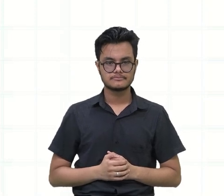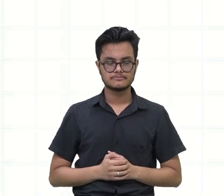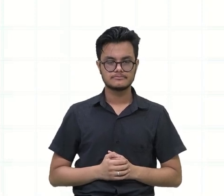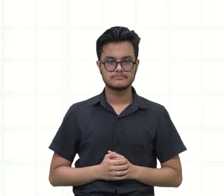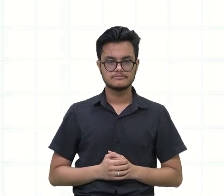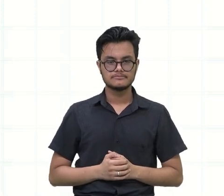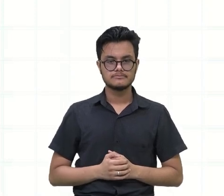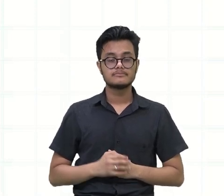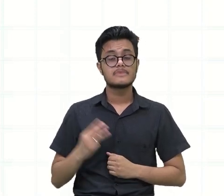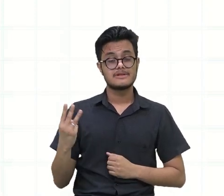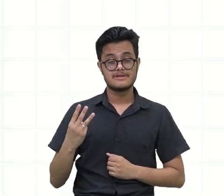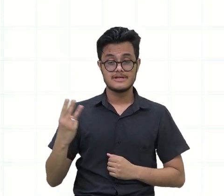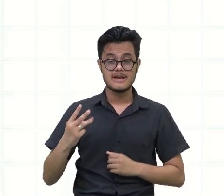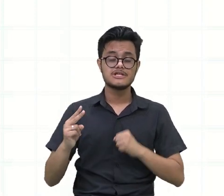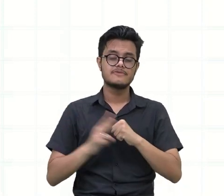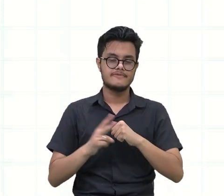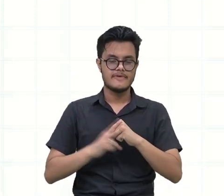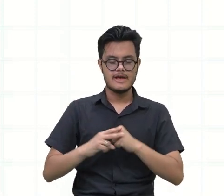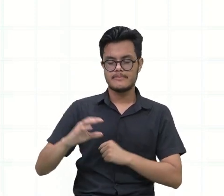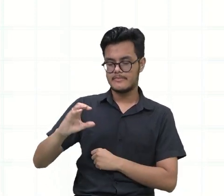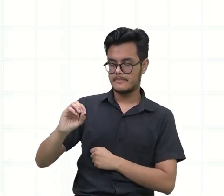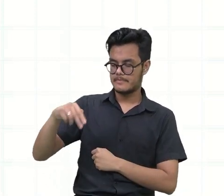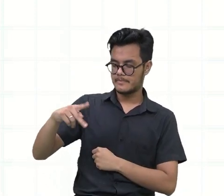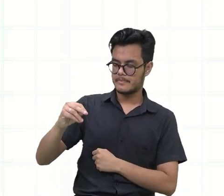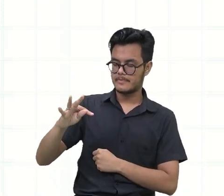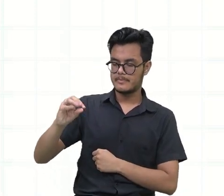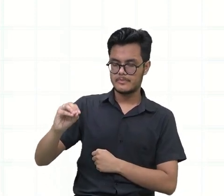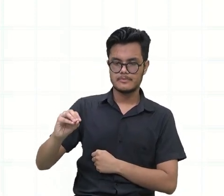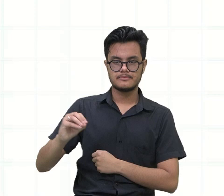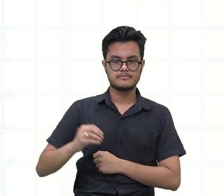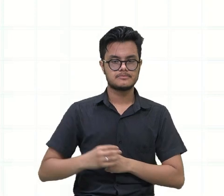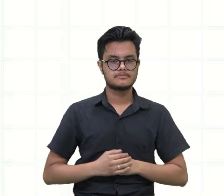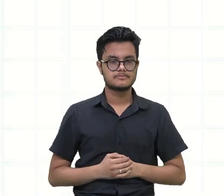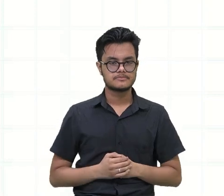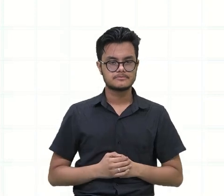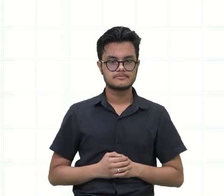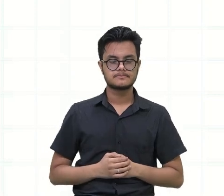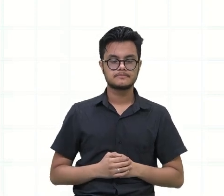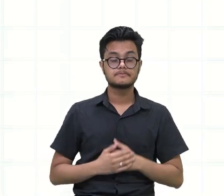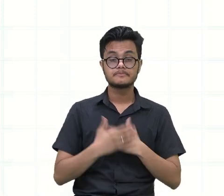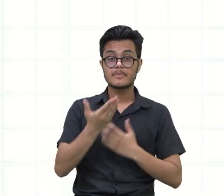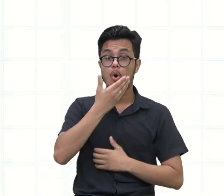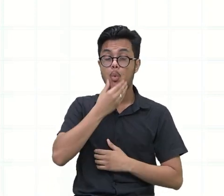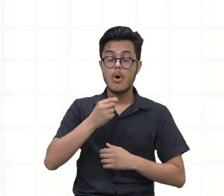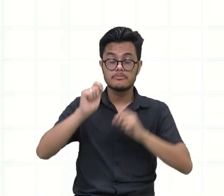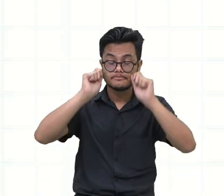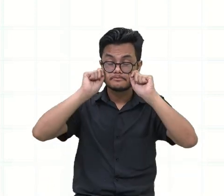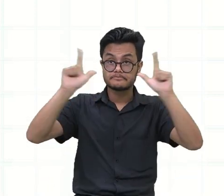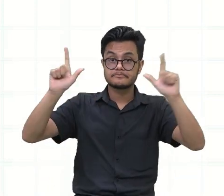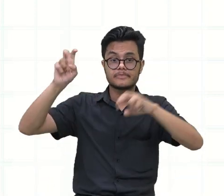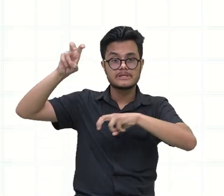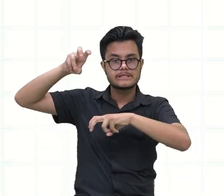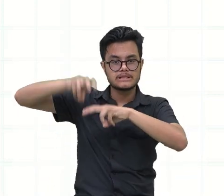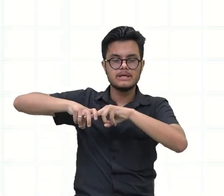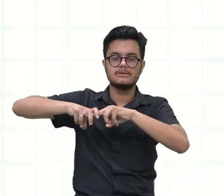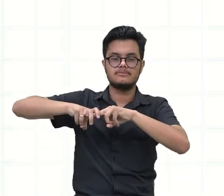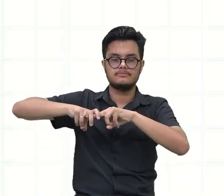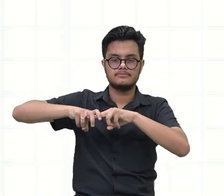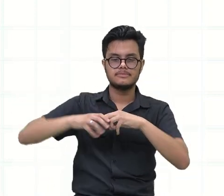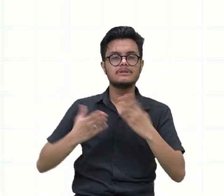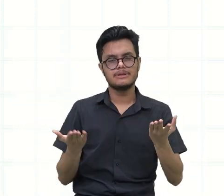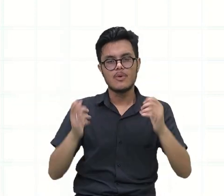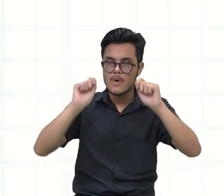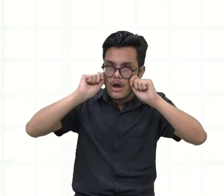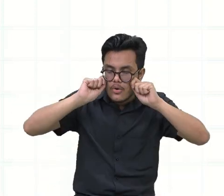3 verbos, então eu vou ter período composto. O rapaz acorda e senta. Observe aqui, verbos